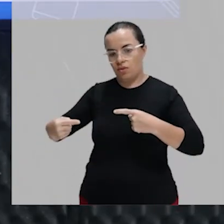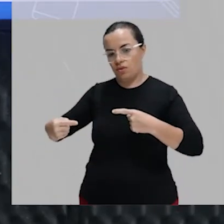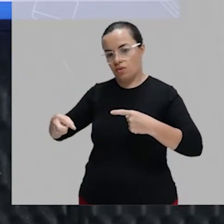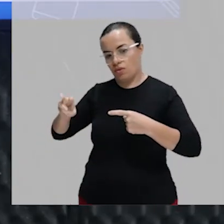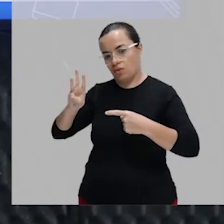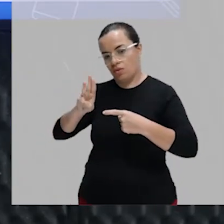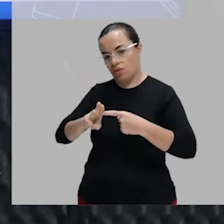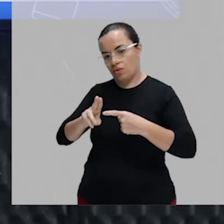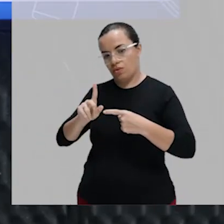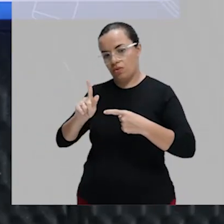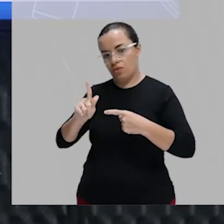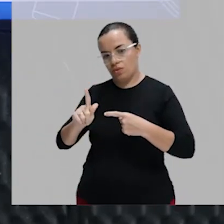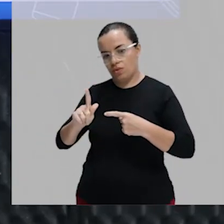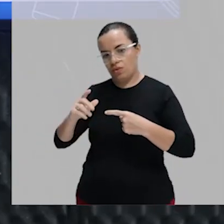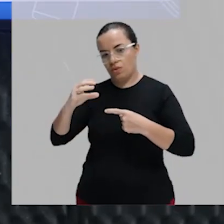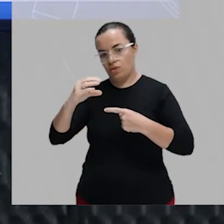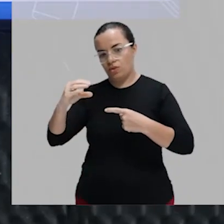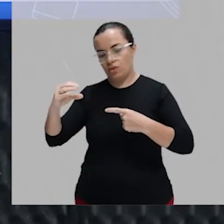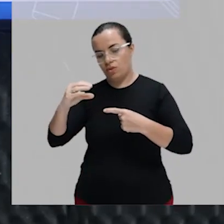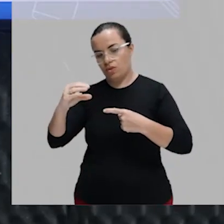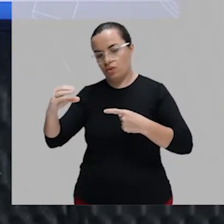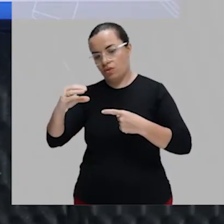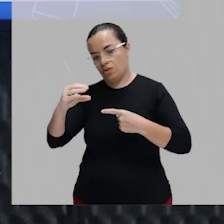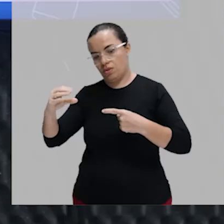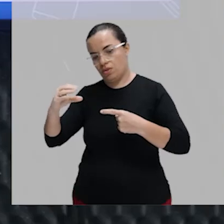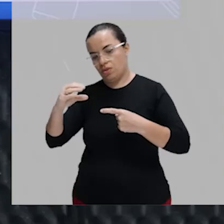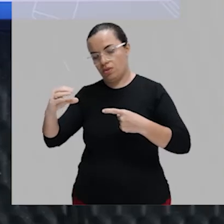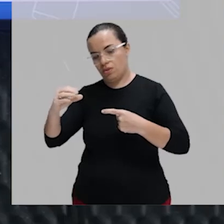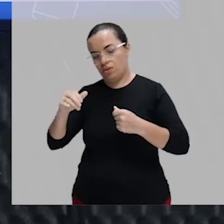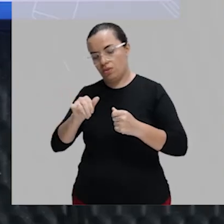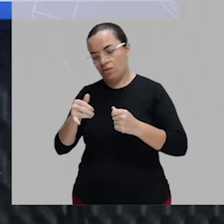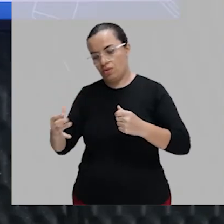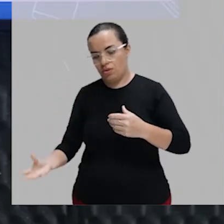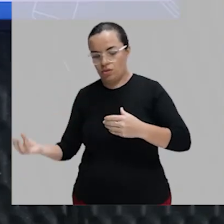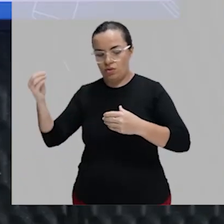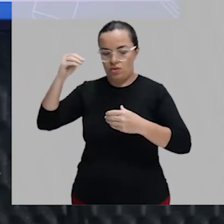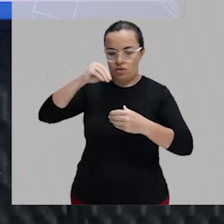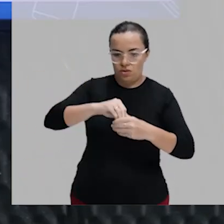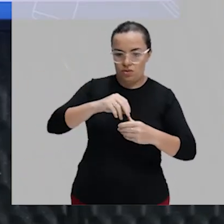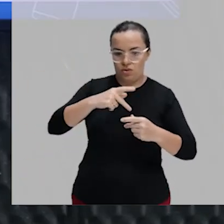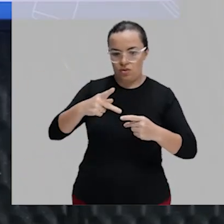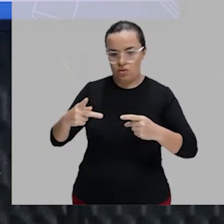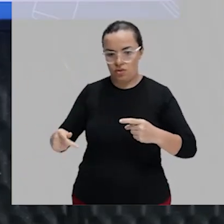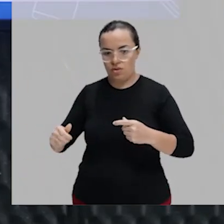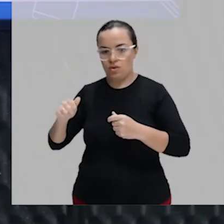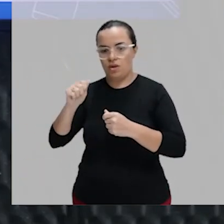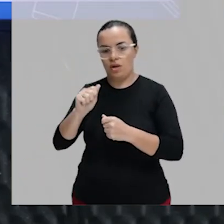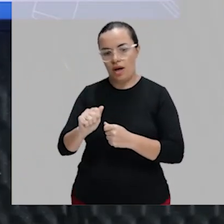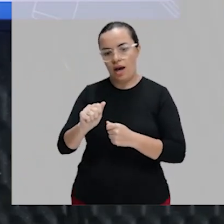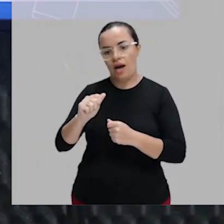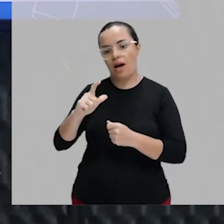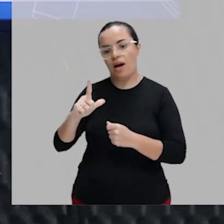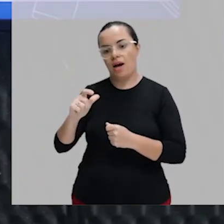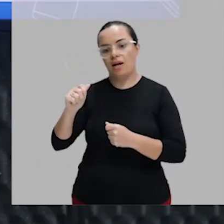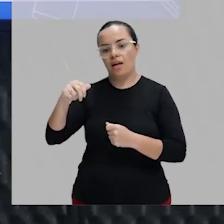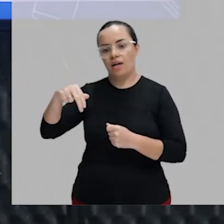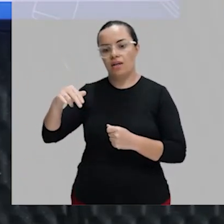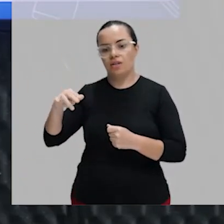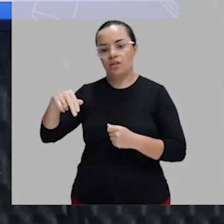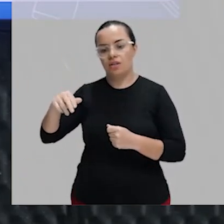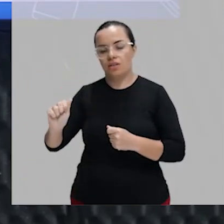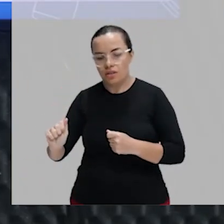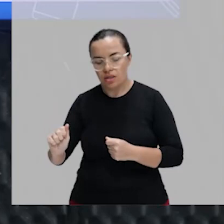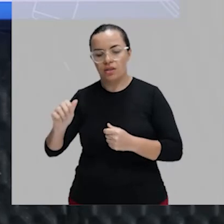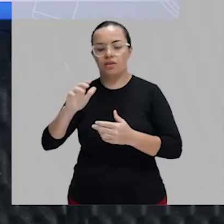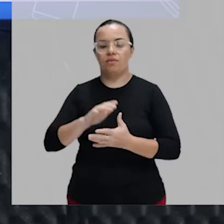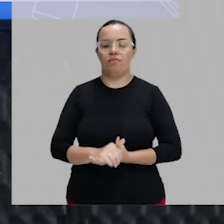GCC indica a adição de quem? De alanina. GCC, alanina, conforme o nosso enunciado.